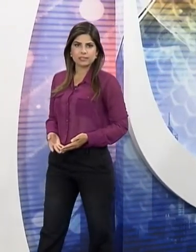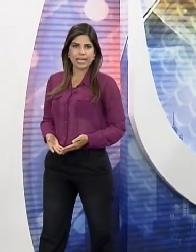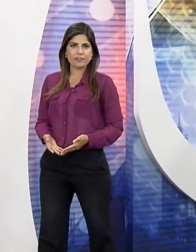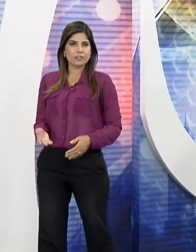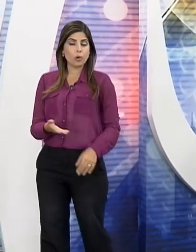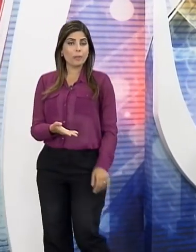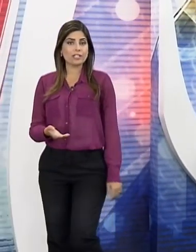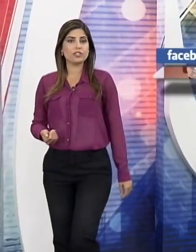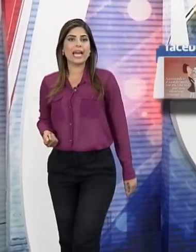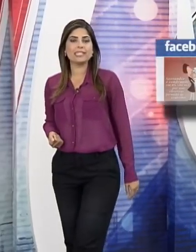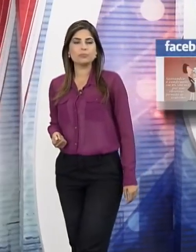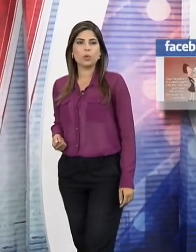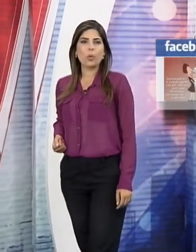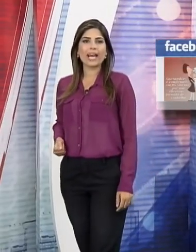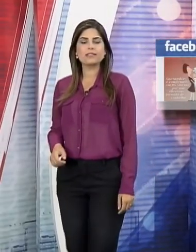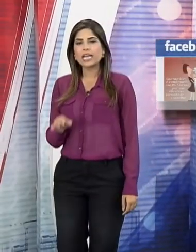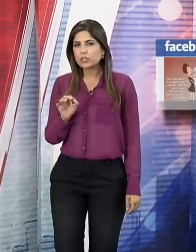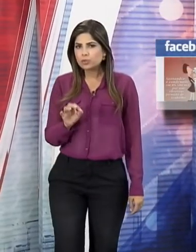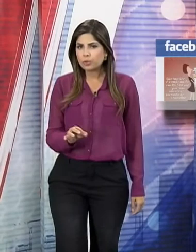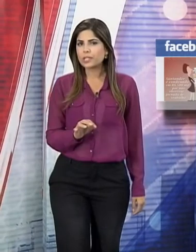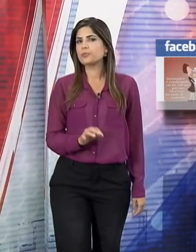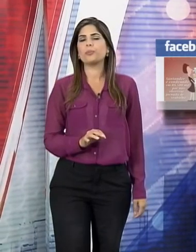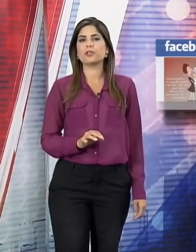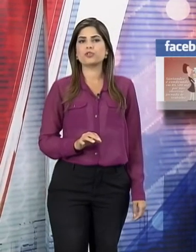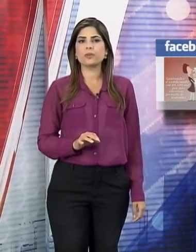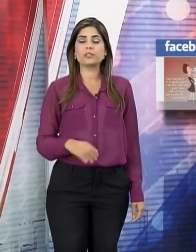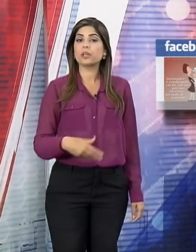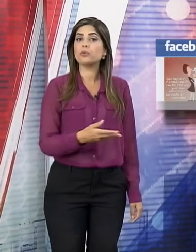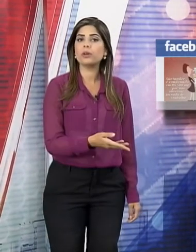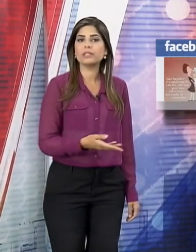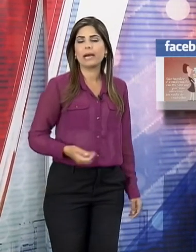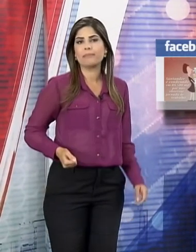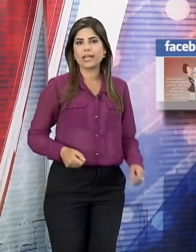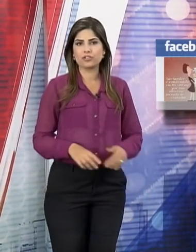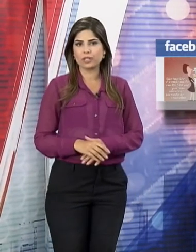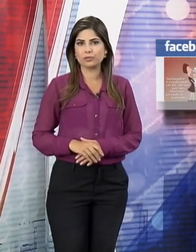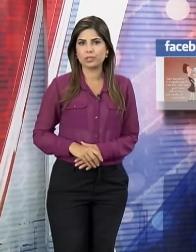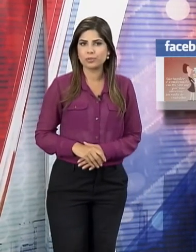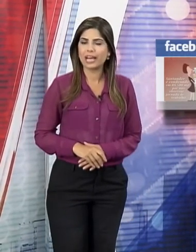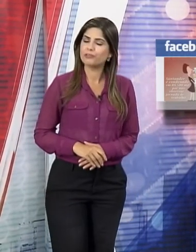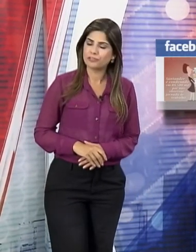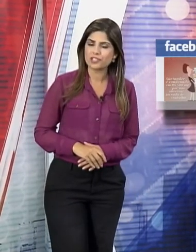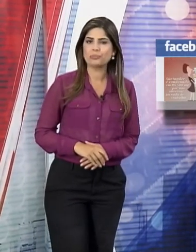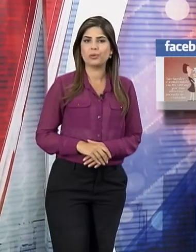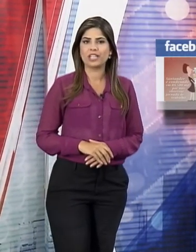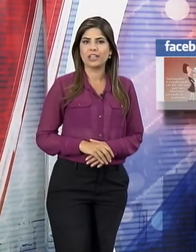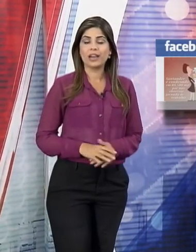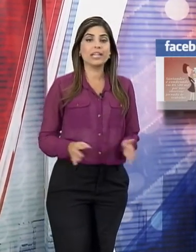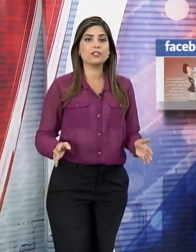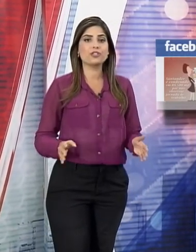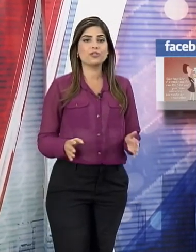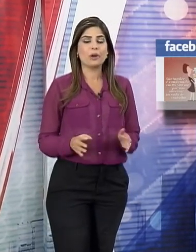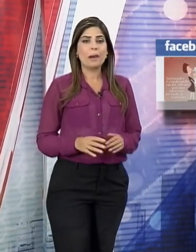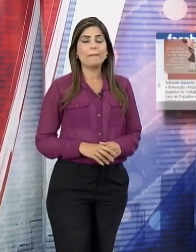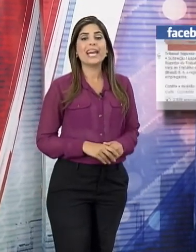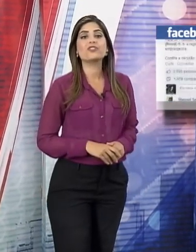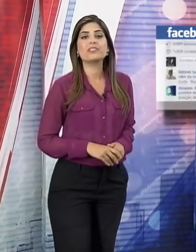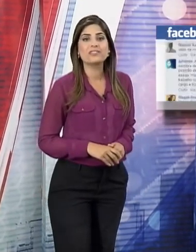do Santander foi compartilhada por quase 2.000 pessoas que curtem a página do tribunal no Facebook.